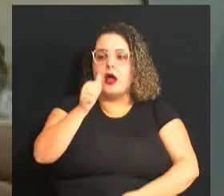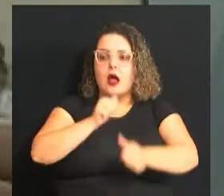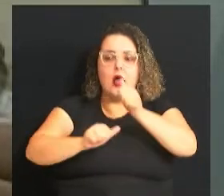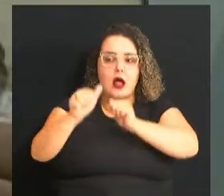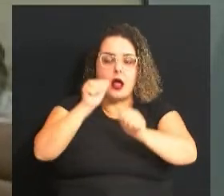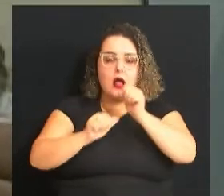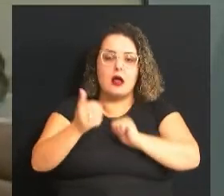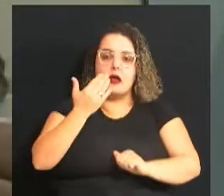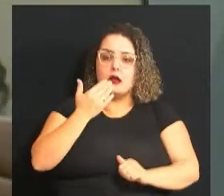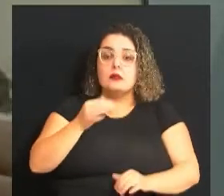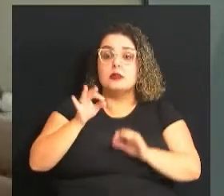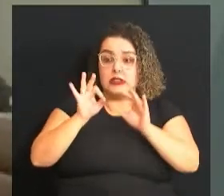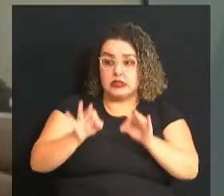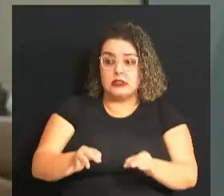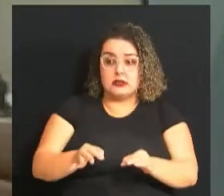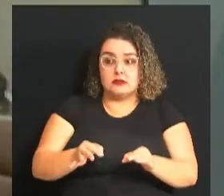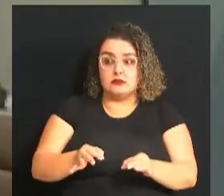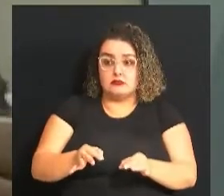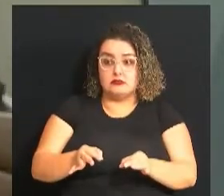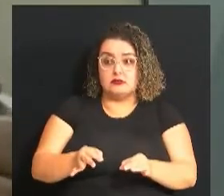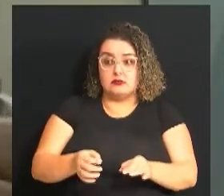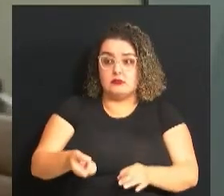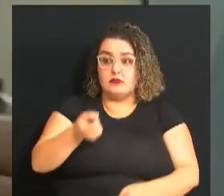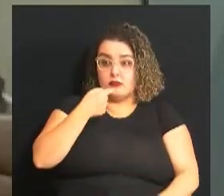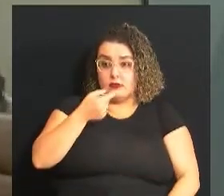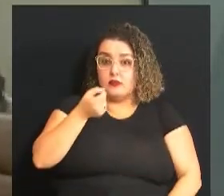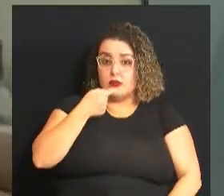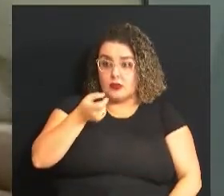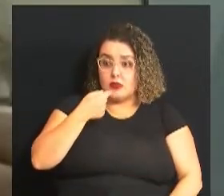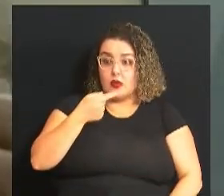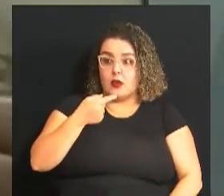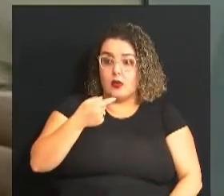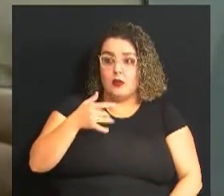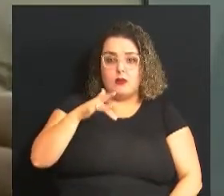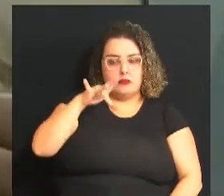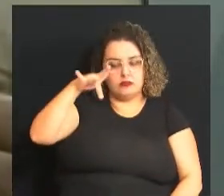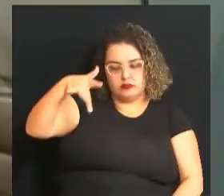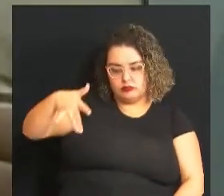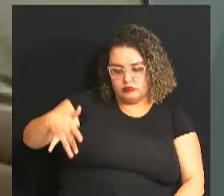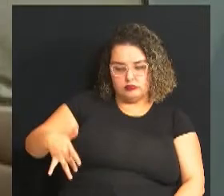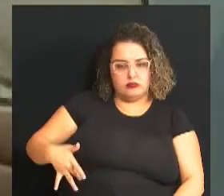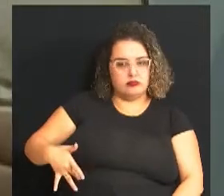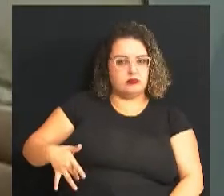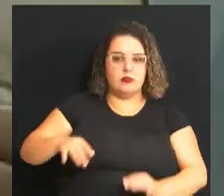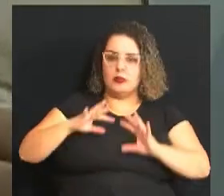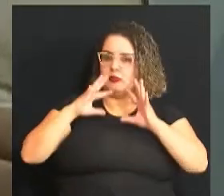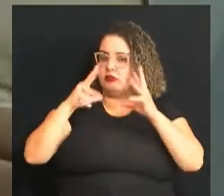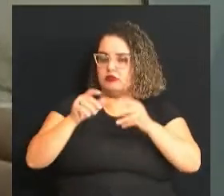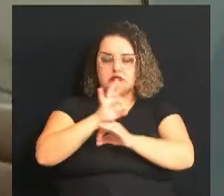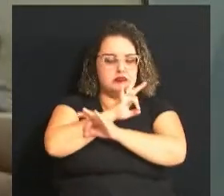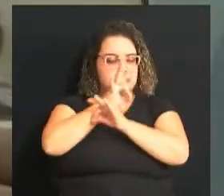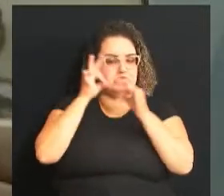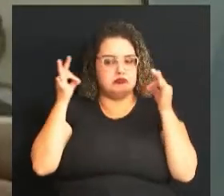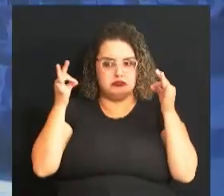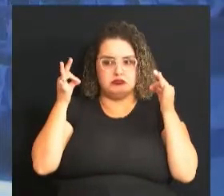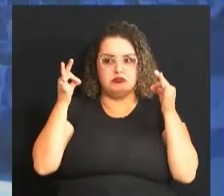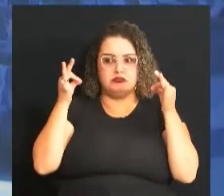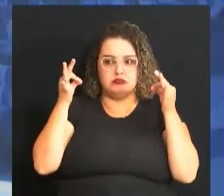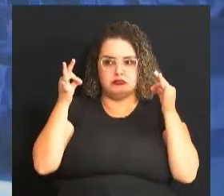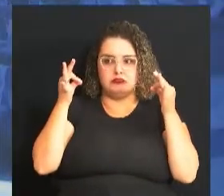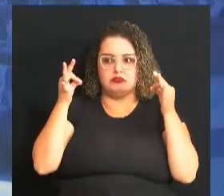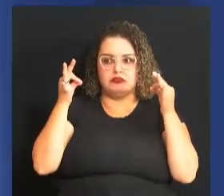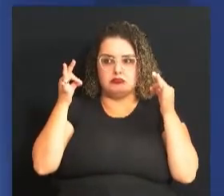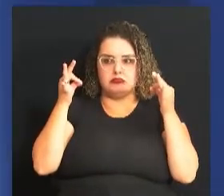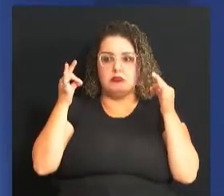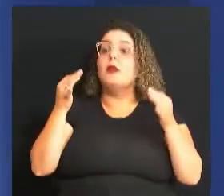alimentação adequada e evitar medicamentos tóxicos para o fígado, fica tudo bem. E